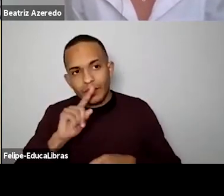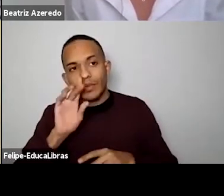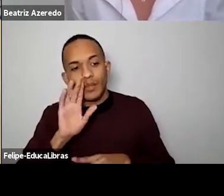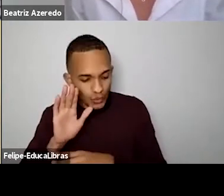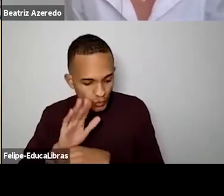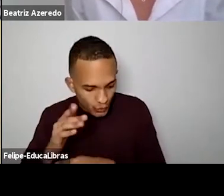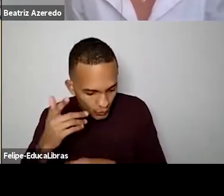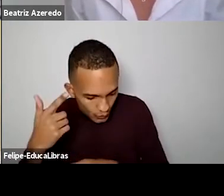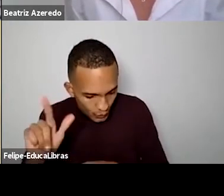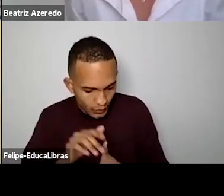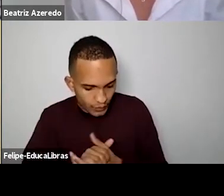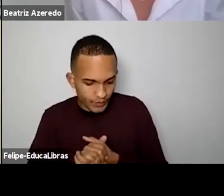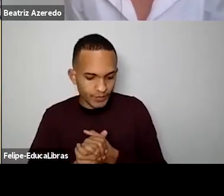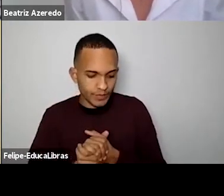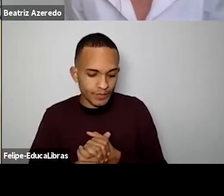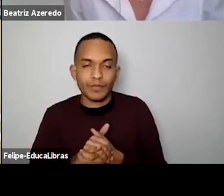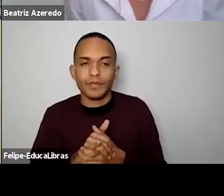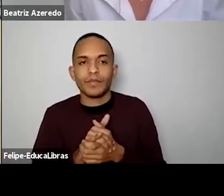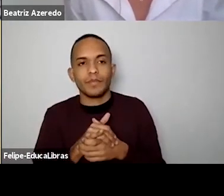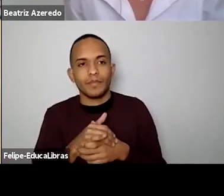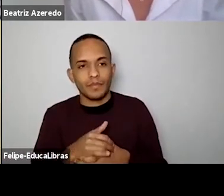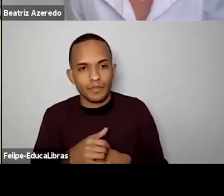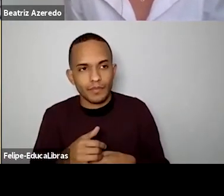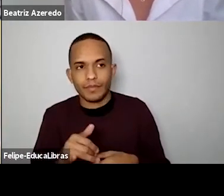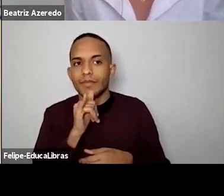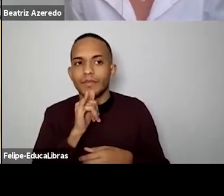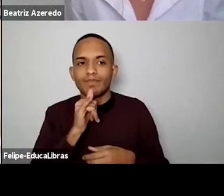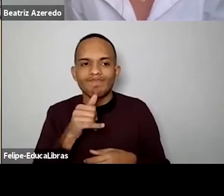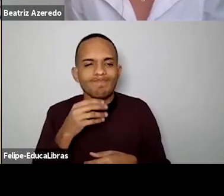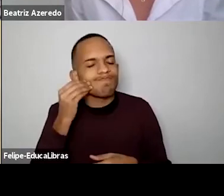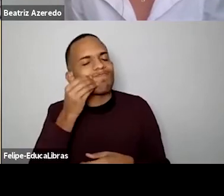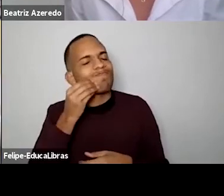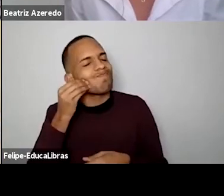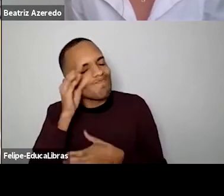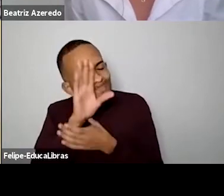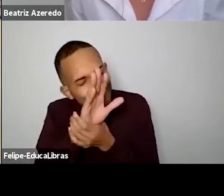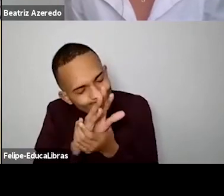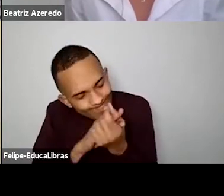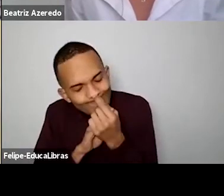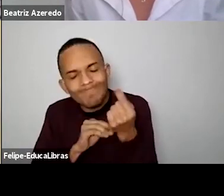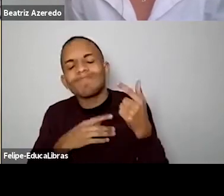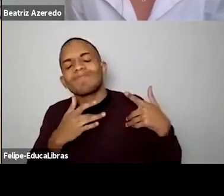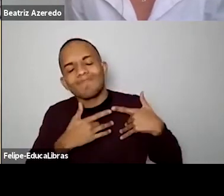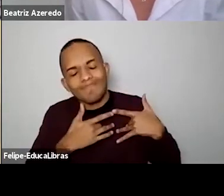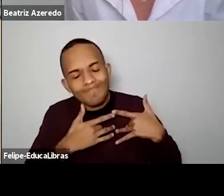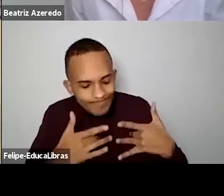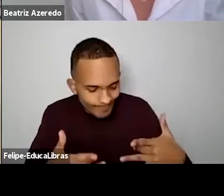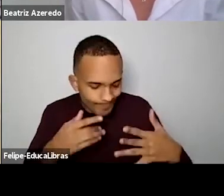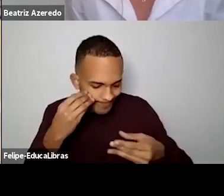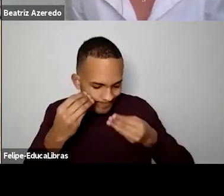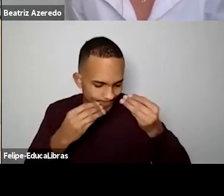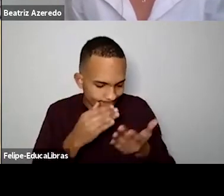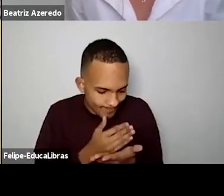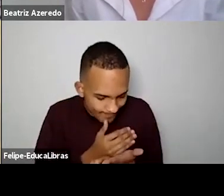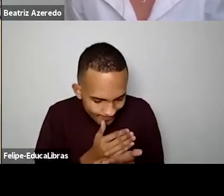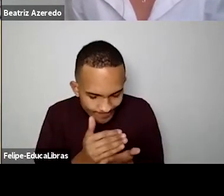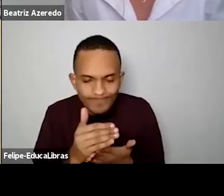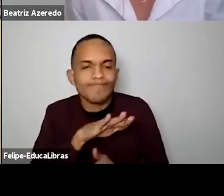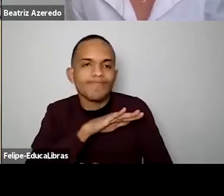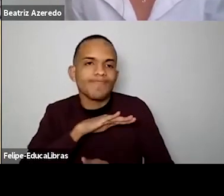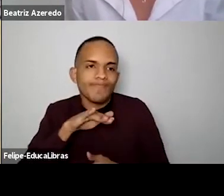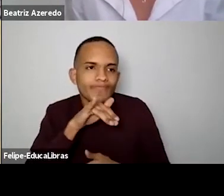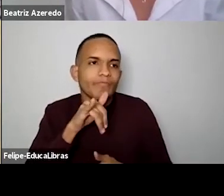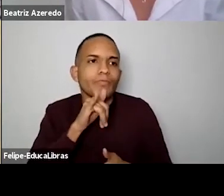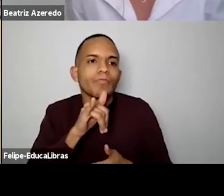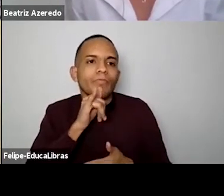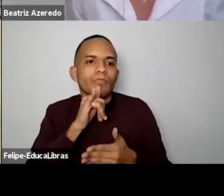Né? E quem sabe as pessoas se inspiram na minha ação, né? Então eu e a Tati, a gente começou o Drops of Action, que era essa ideia